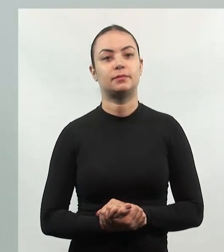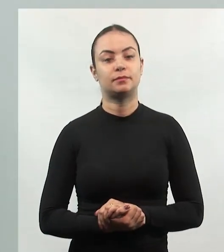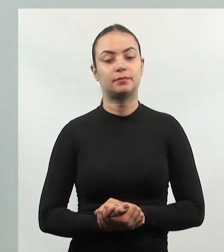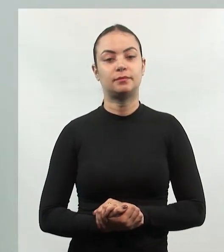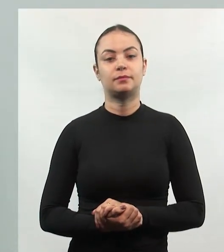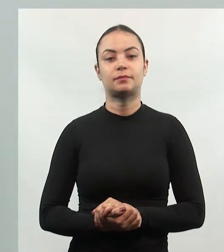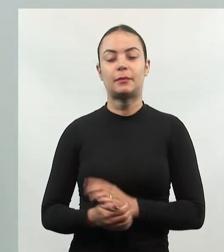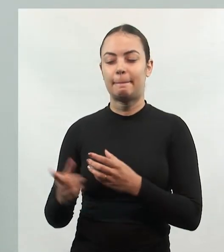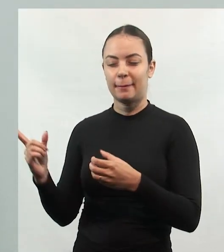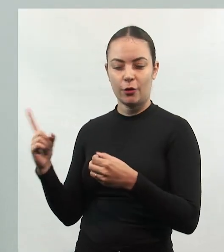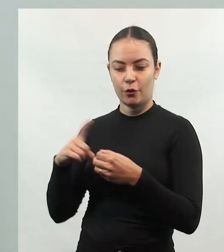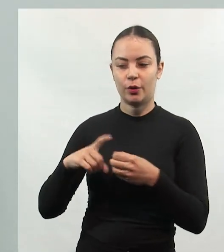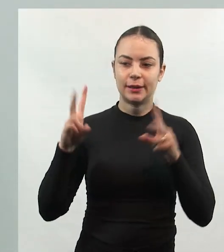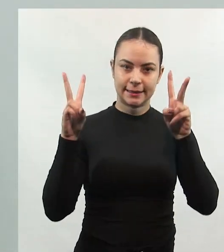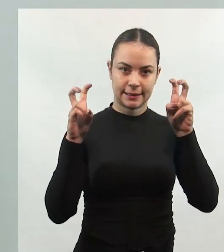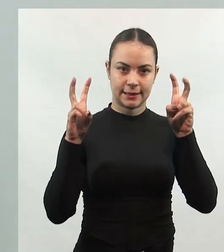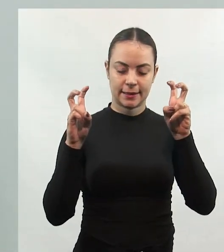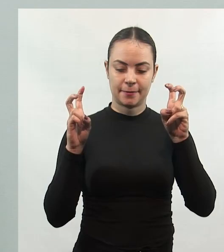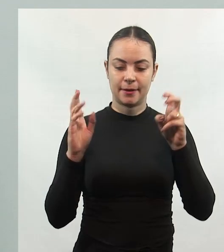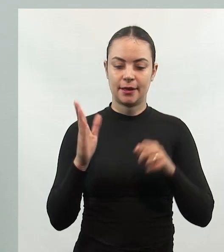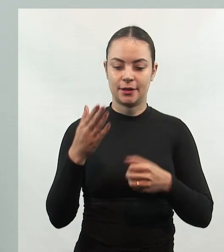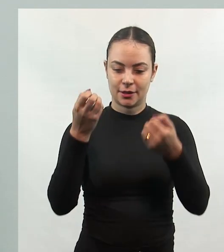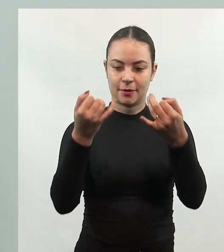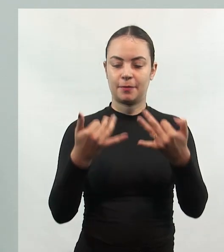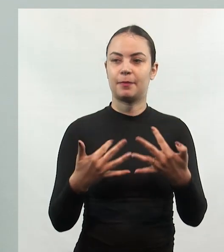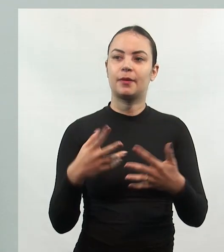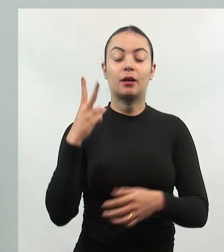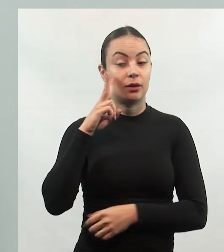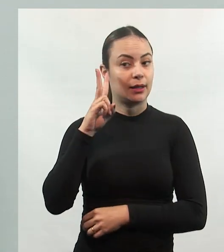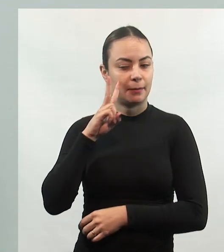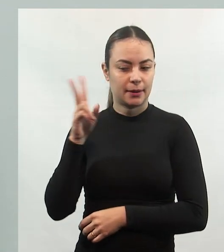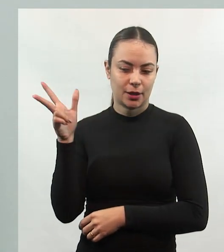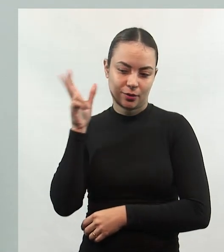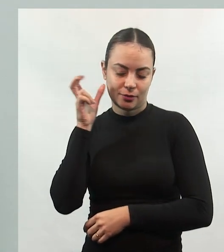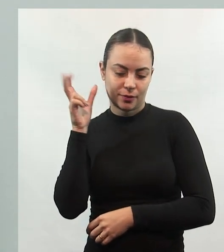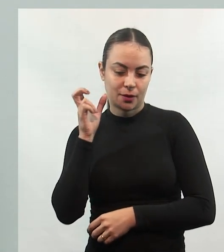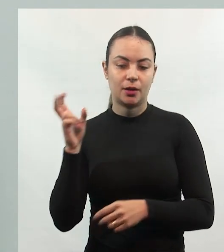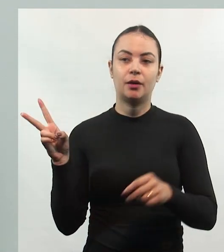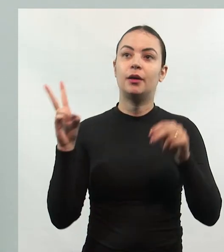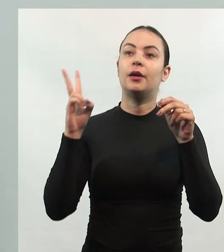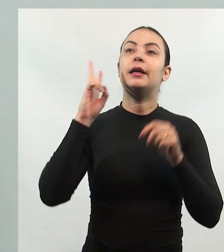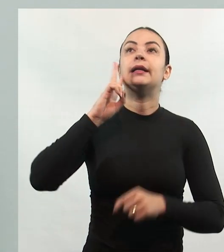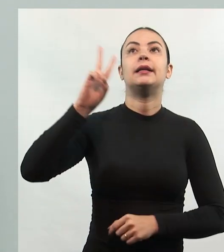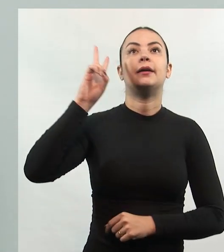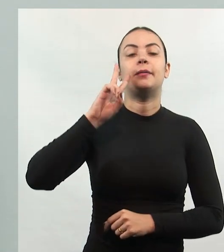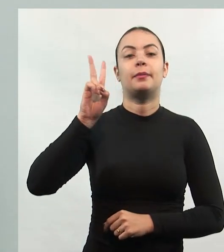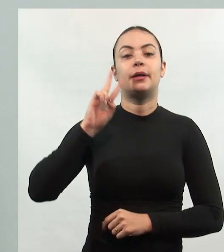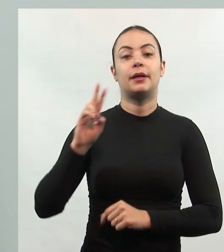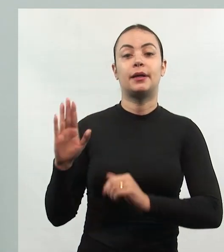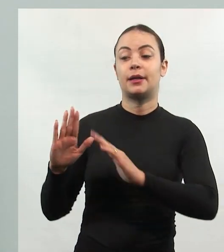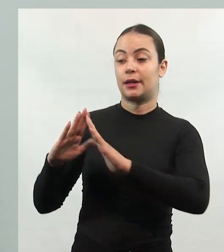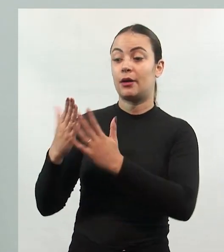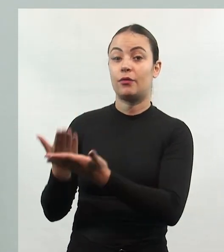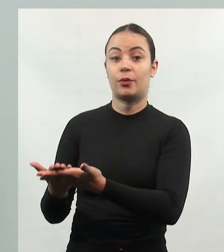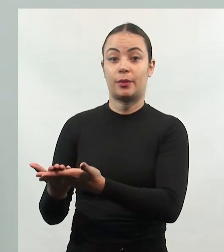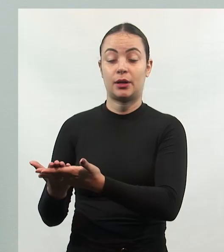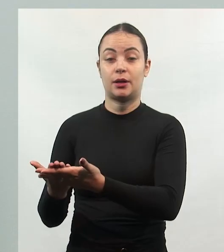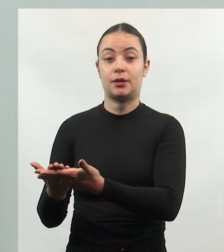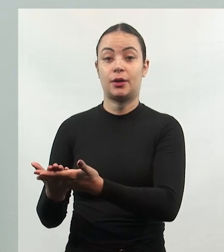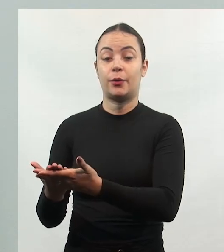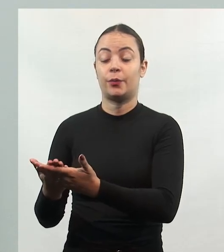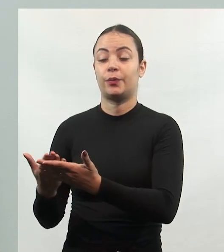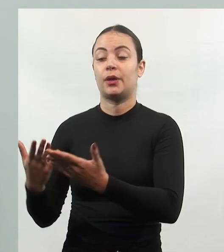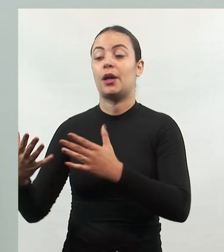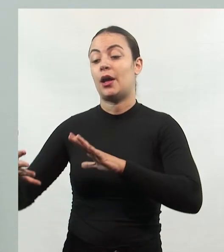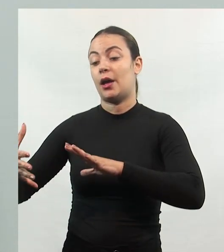quando sai uma frase, mas o aluno me agrediu. Meu Deus, a gente está falando de crianças, né? Então, assim, são inúmeros desafios